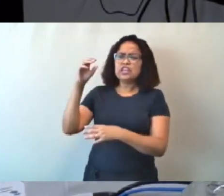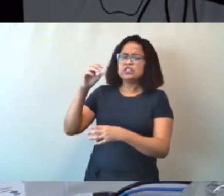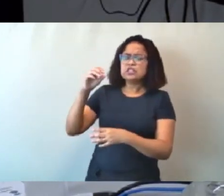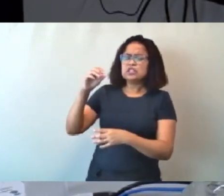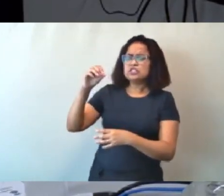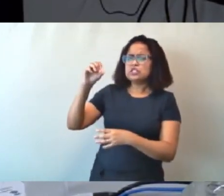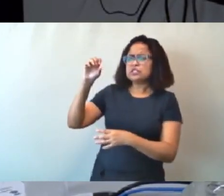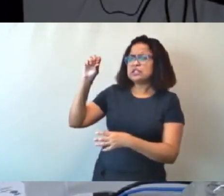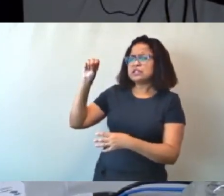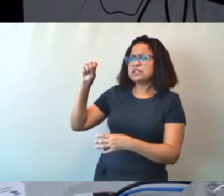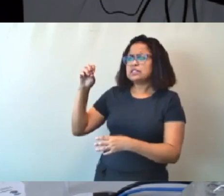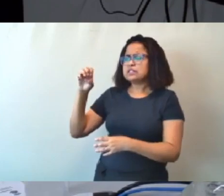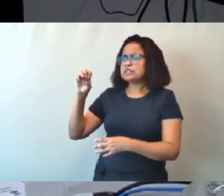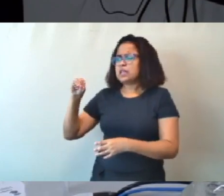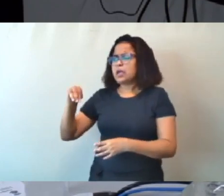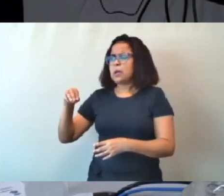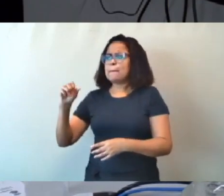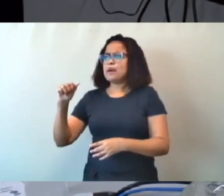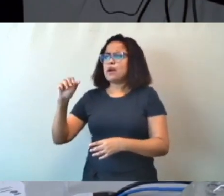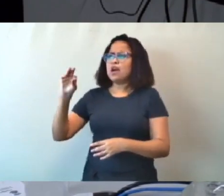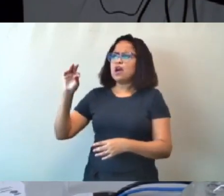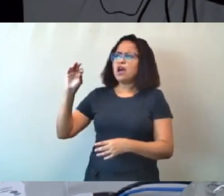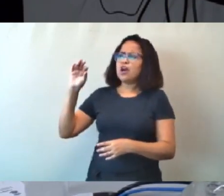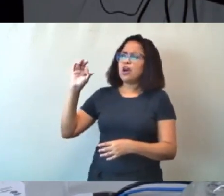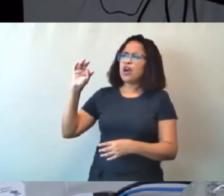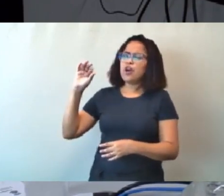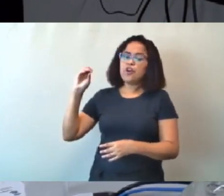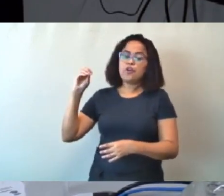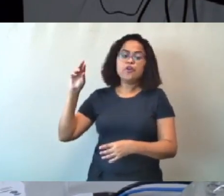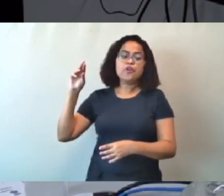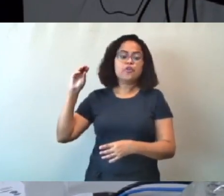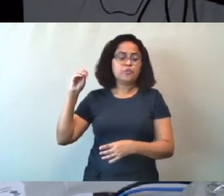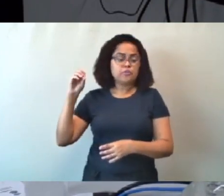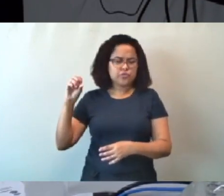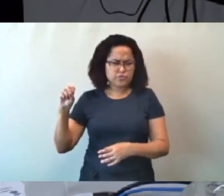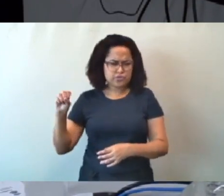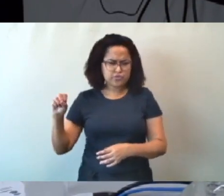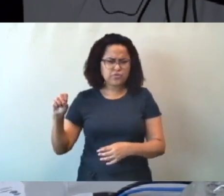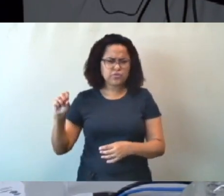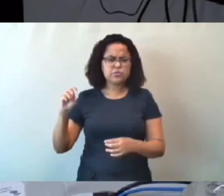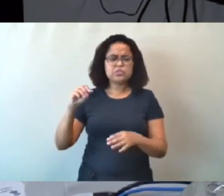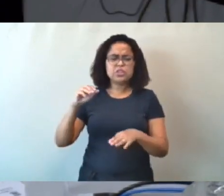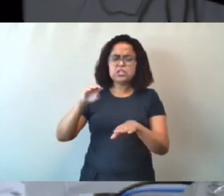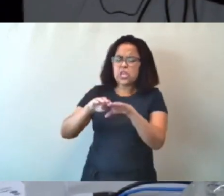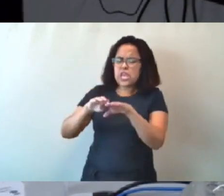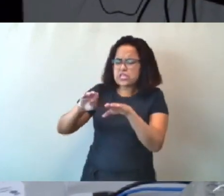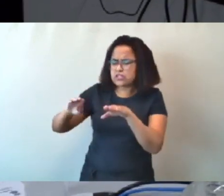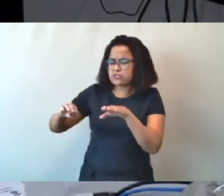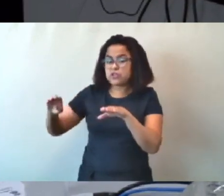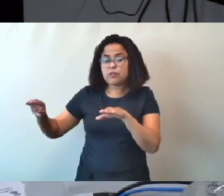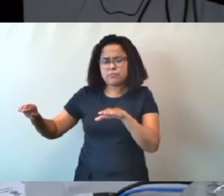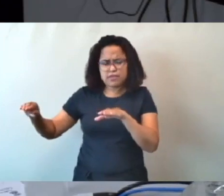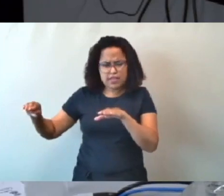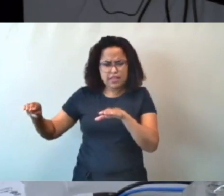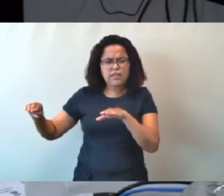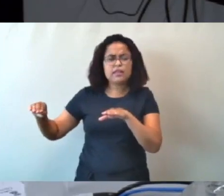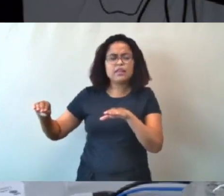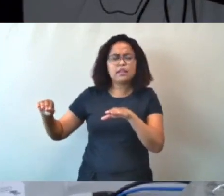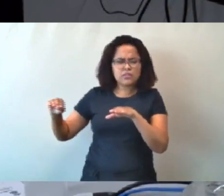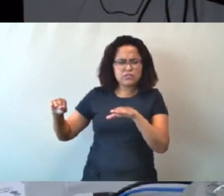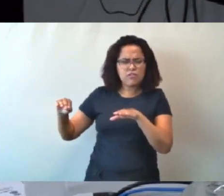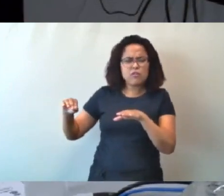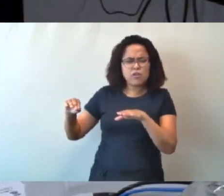total das áreas de estacionamento, e realmente a Abílio Machado é fundamental essa discussão. Então,